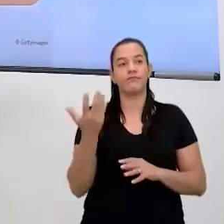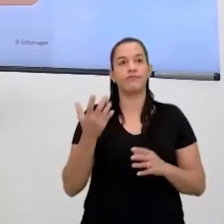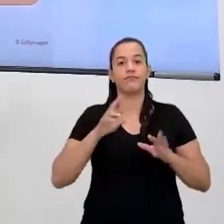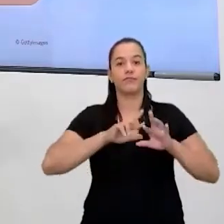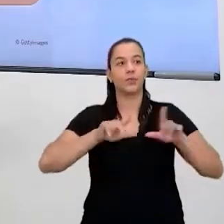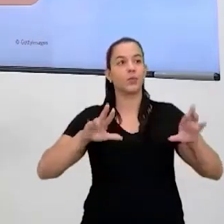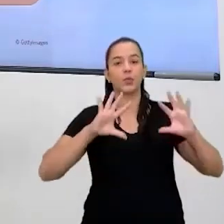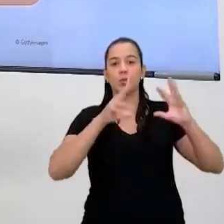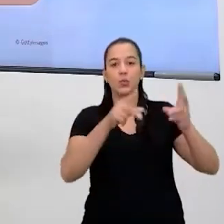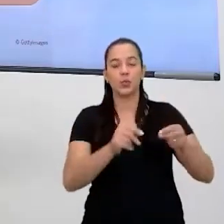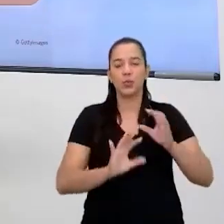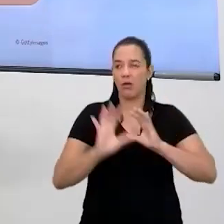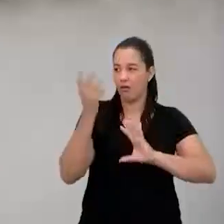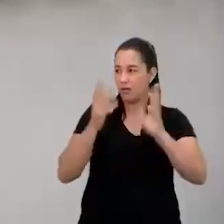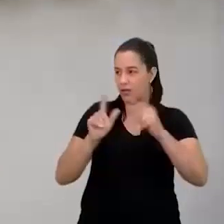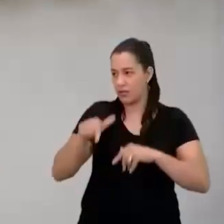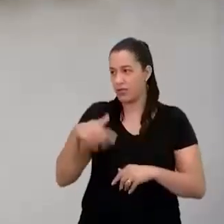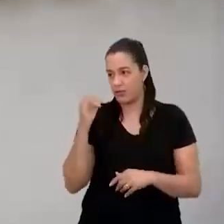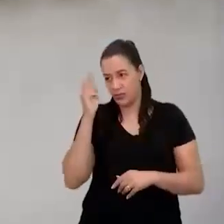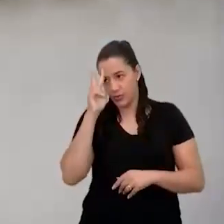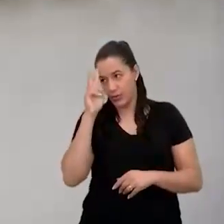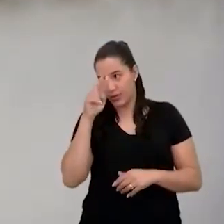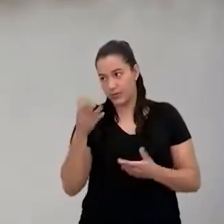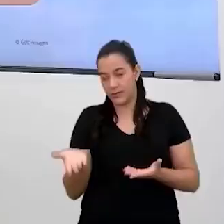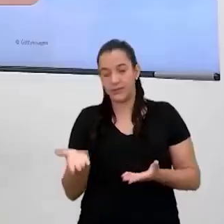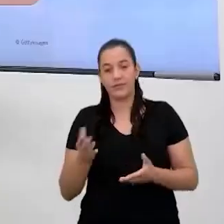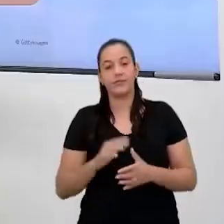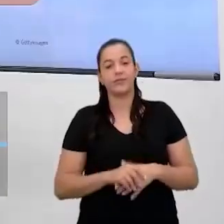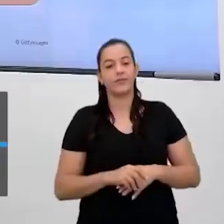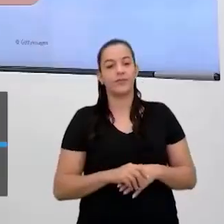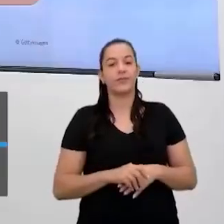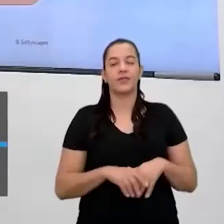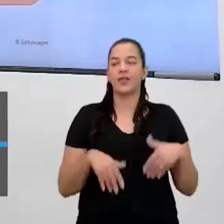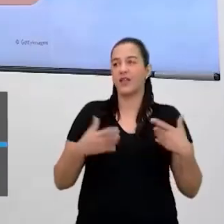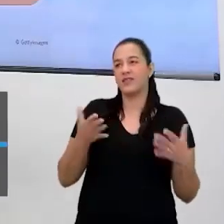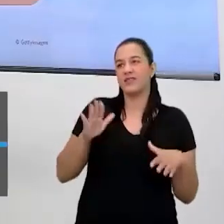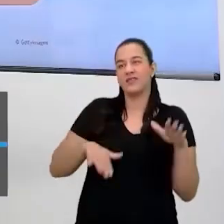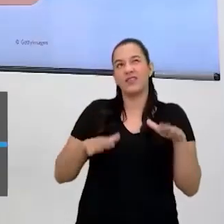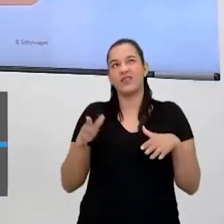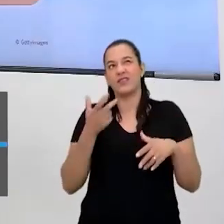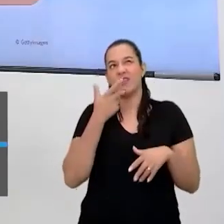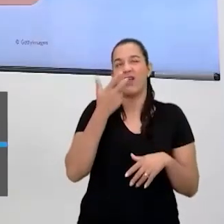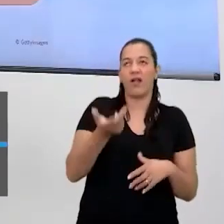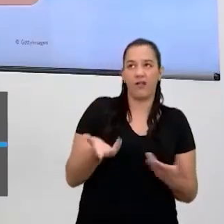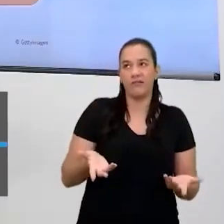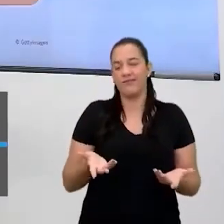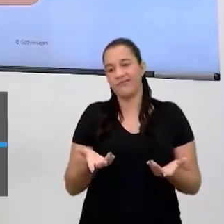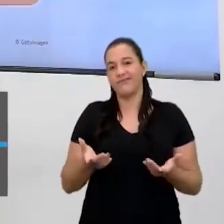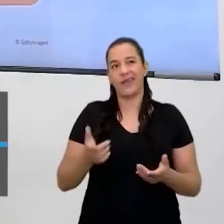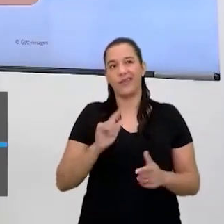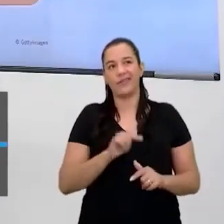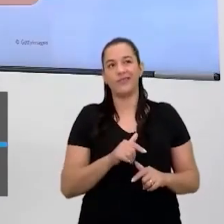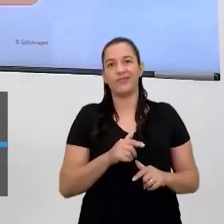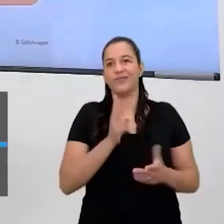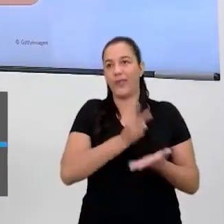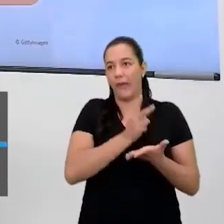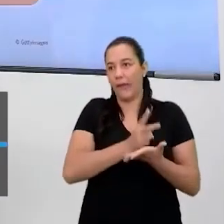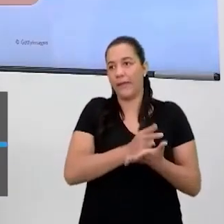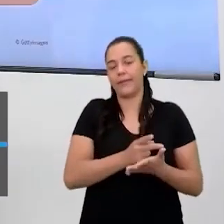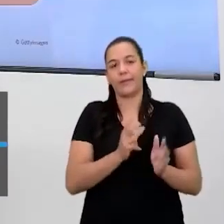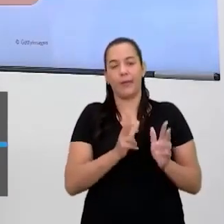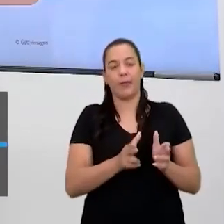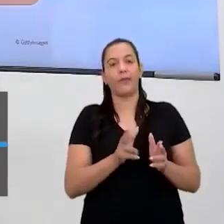tudo é história. Sim. É meio redundante, é meio clichê a gente falar isso, mas é verdade. Por quê? Porque